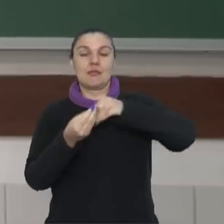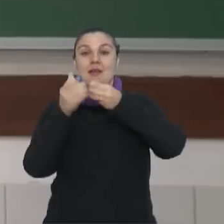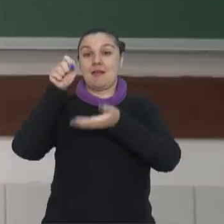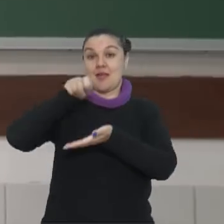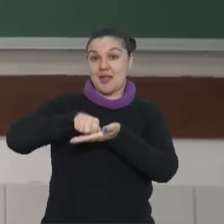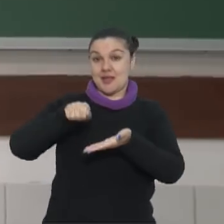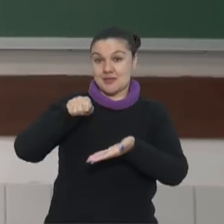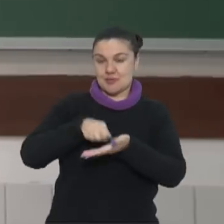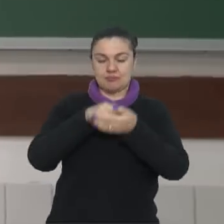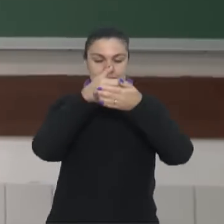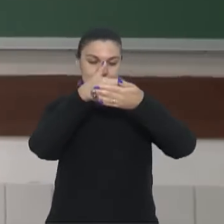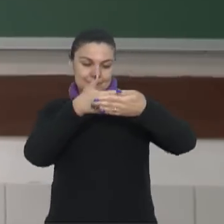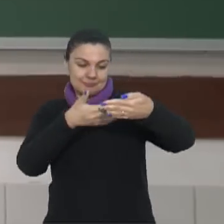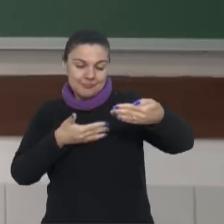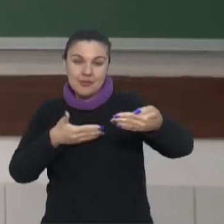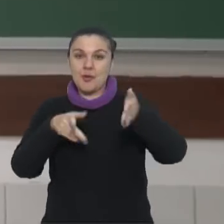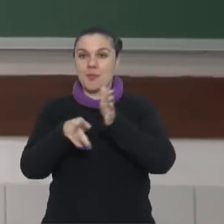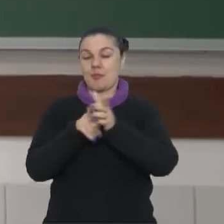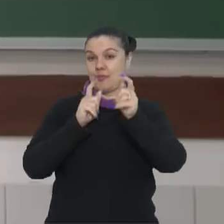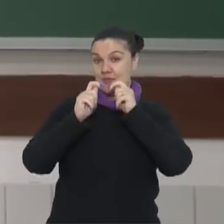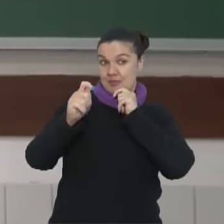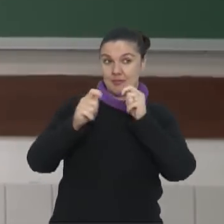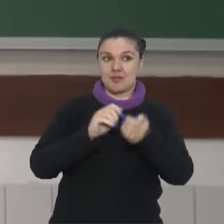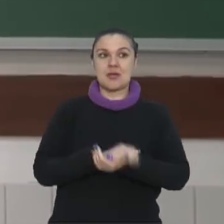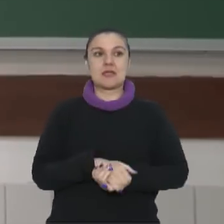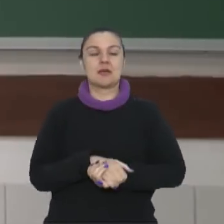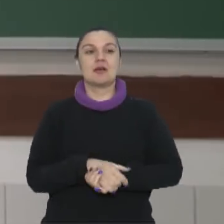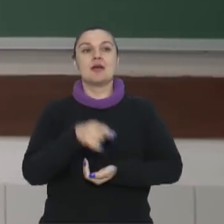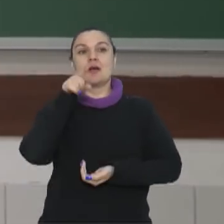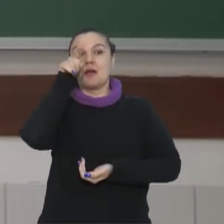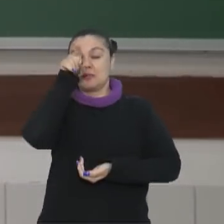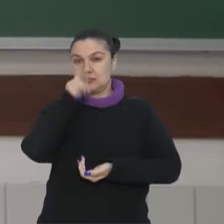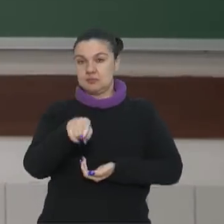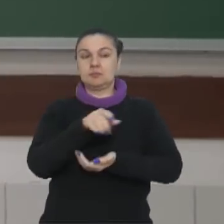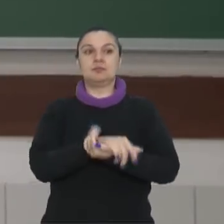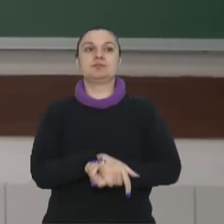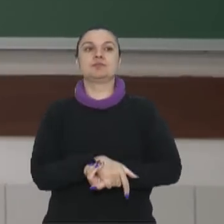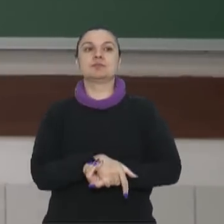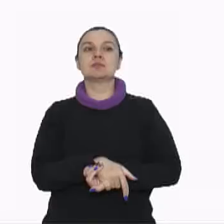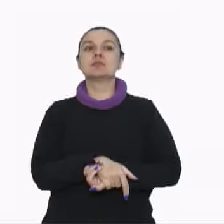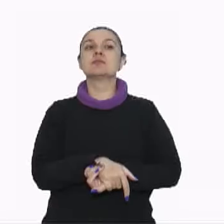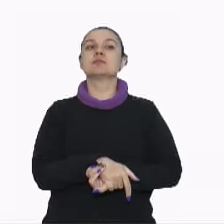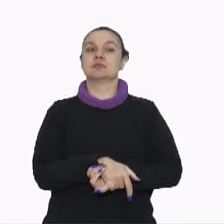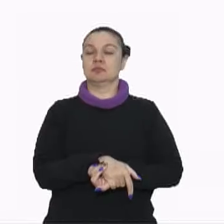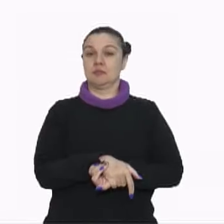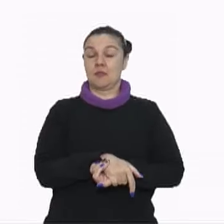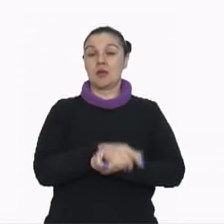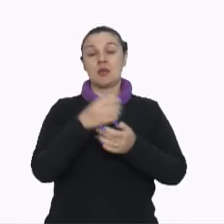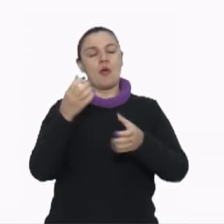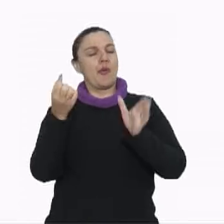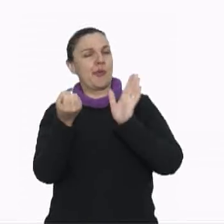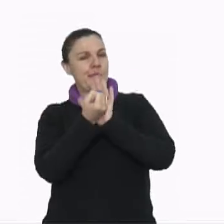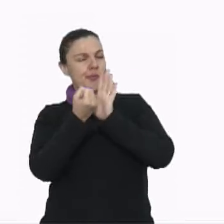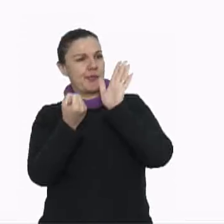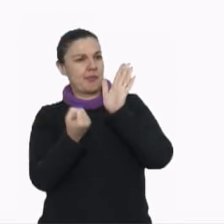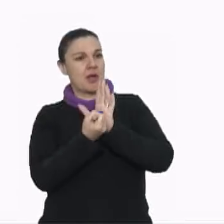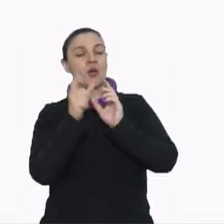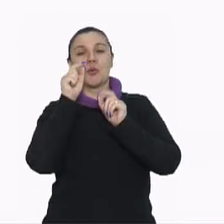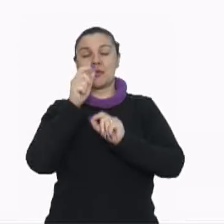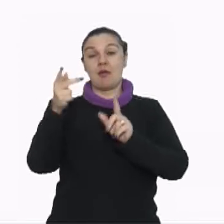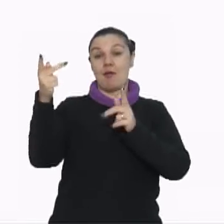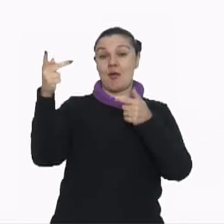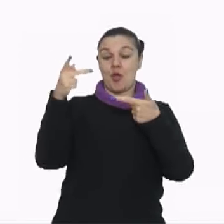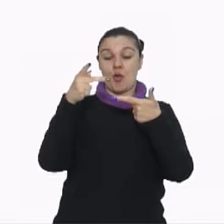processo da produção de uma entrevista. Então, no caso da entrevista, além de outras marcas linguísticas, eu destaquei duas.